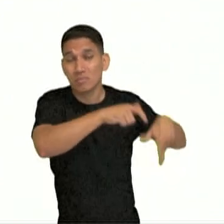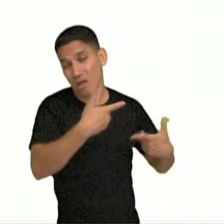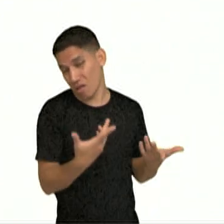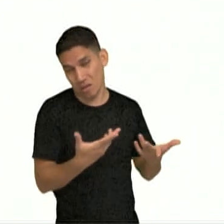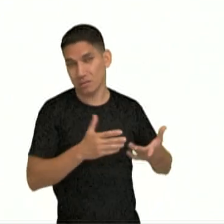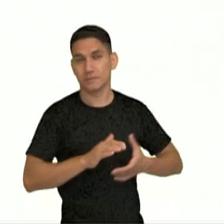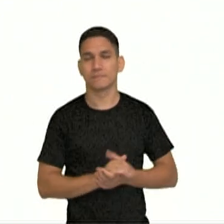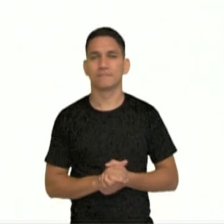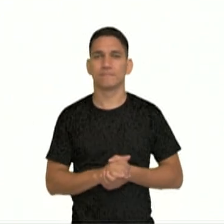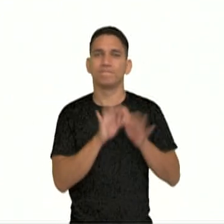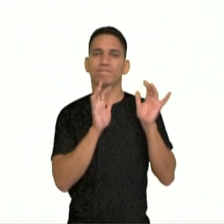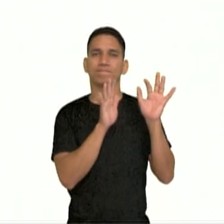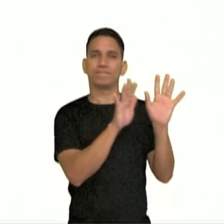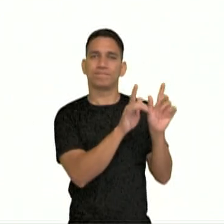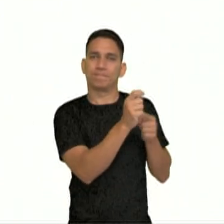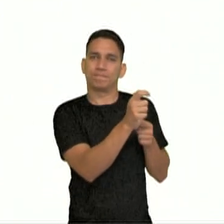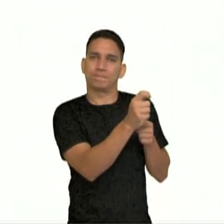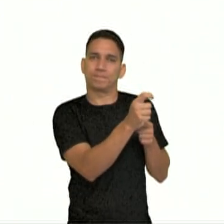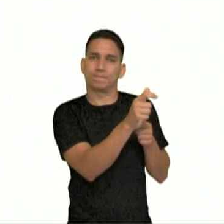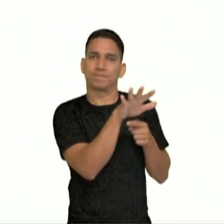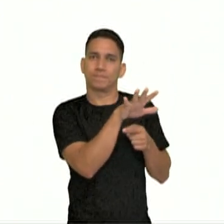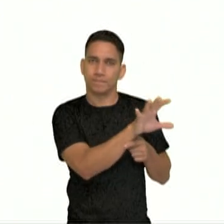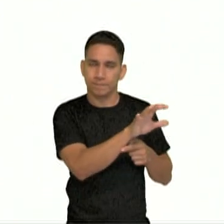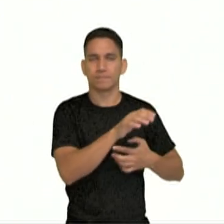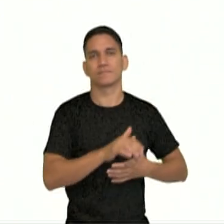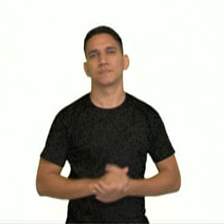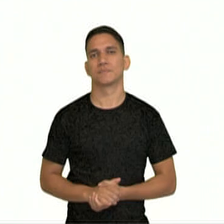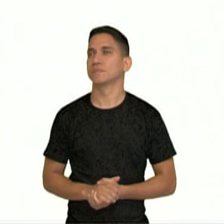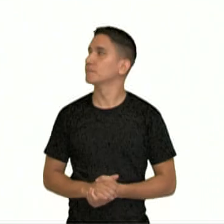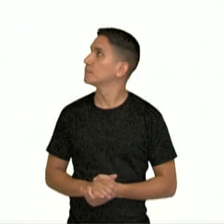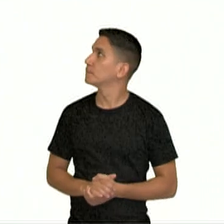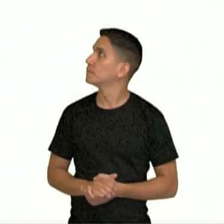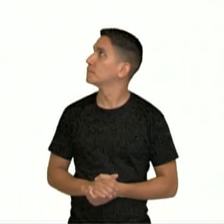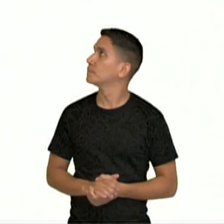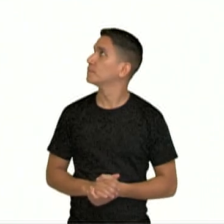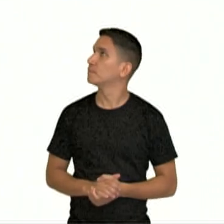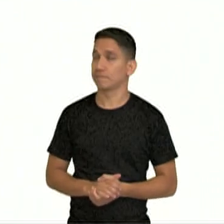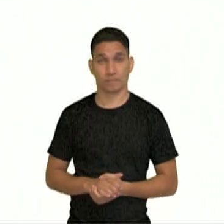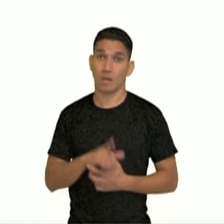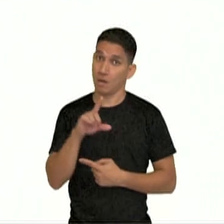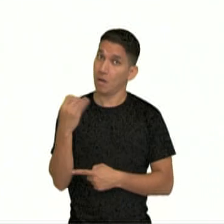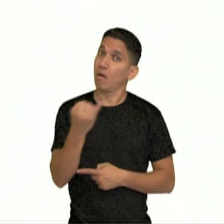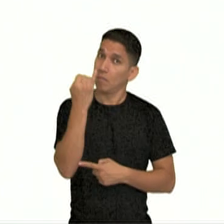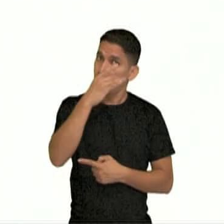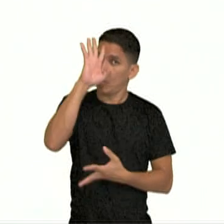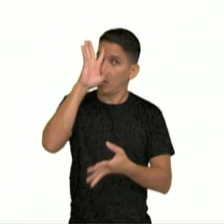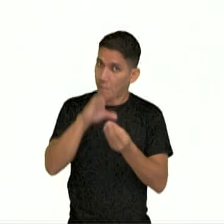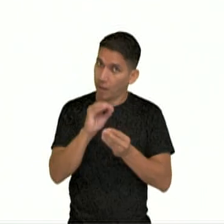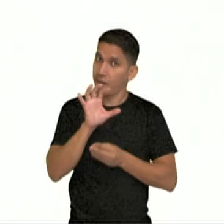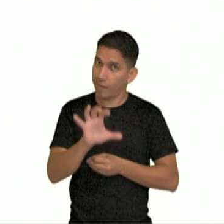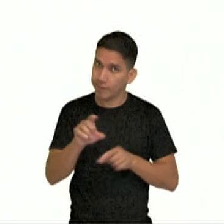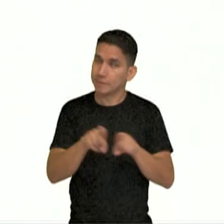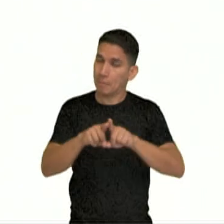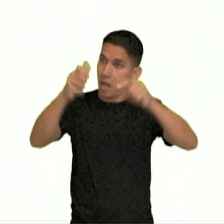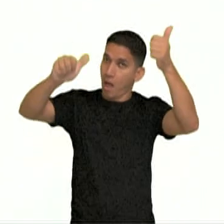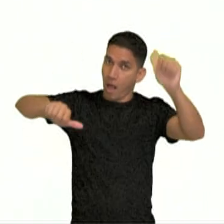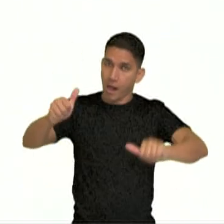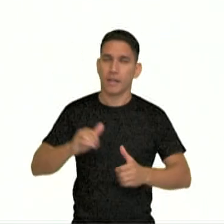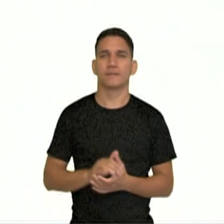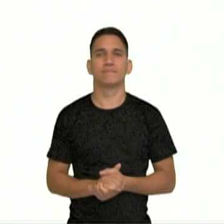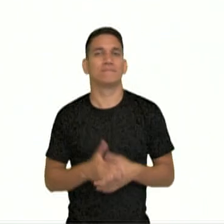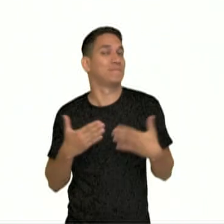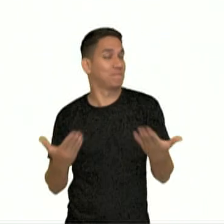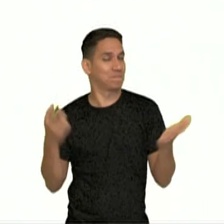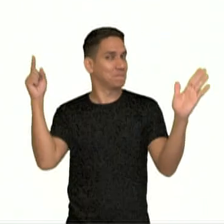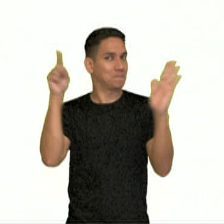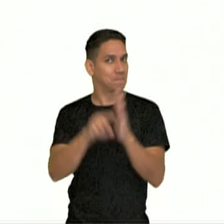em densidade demográfica ali, em concentração de população, certo? Também é importante a gente pensar nessa análise ali. E aí,